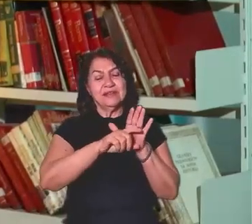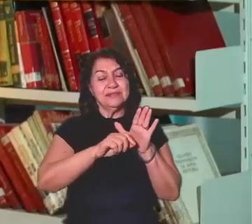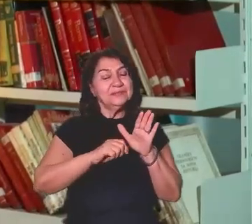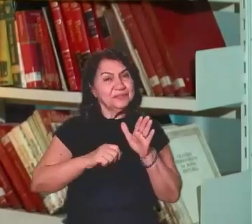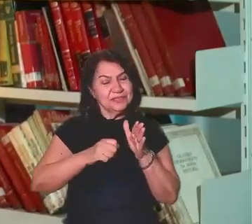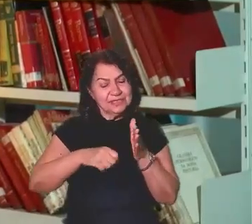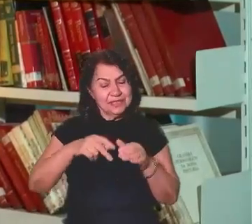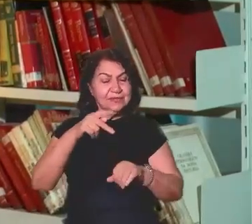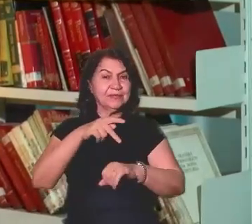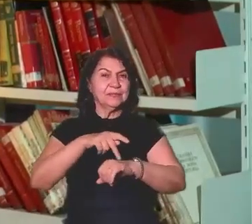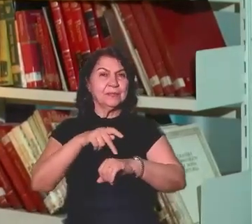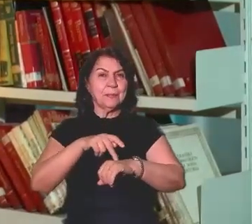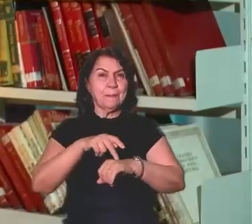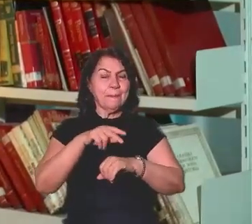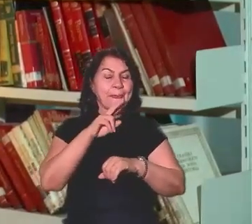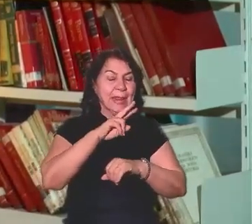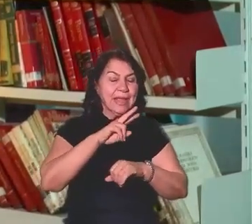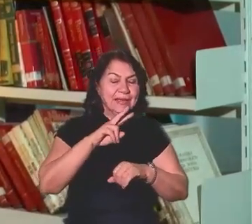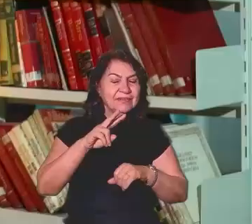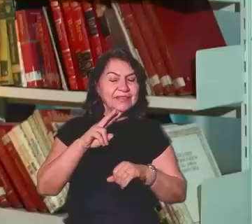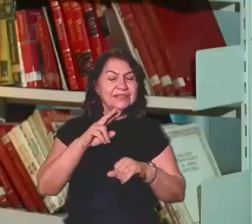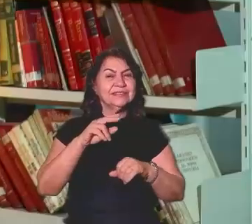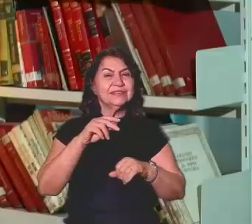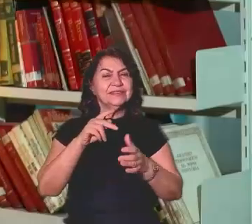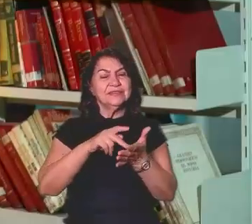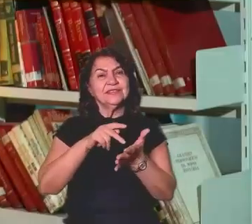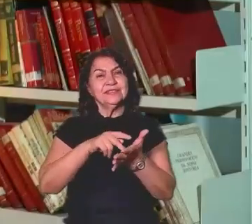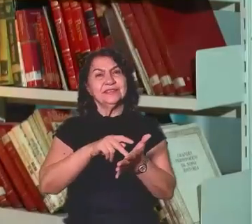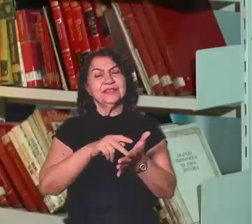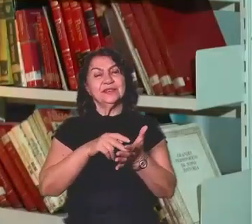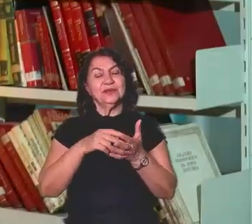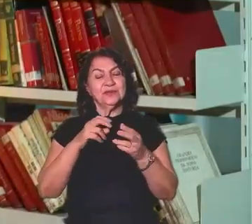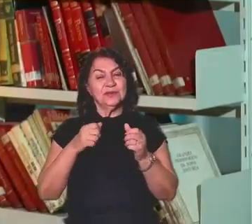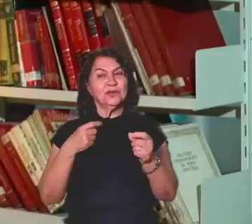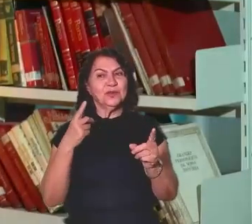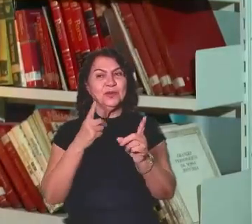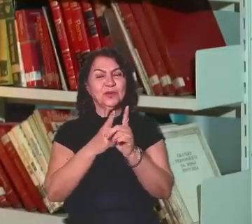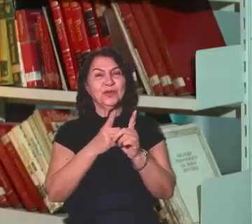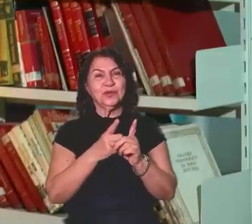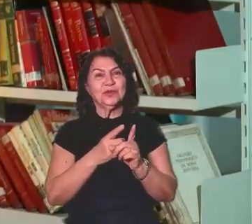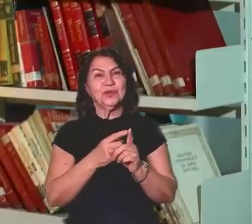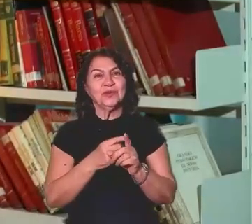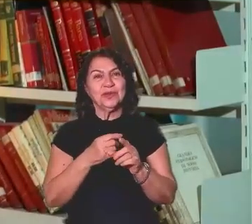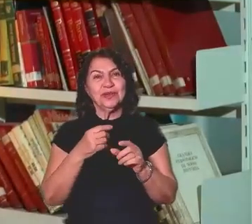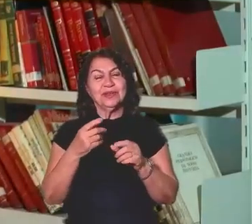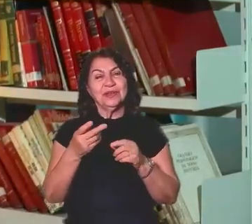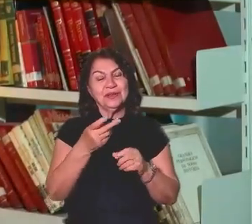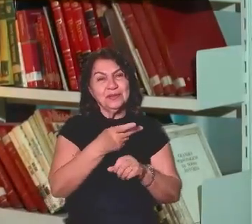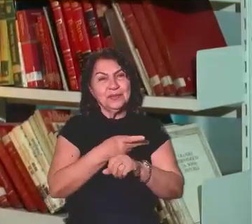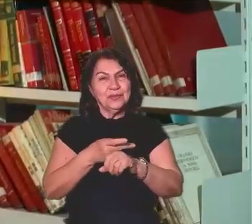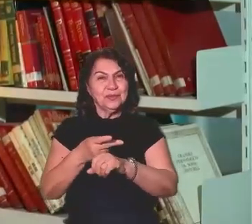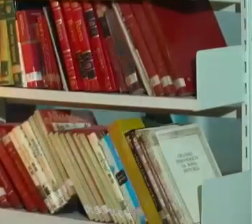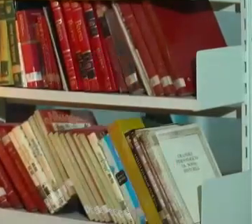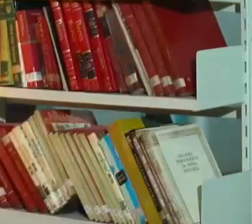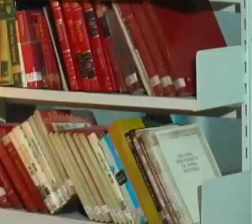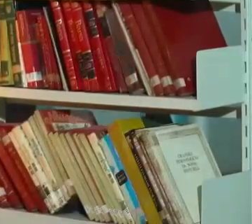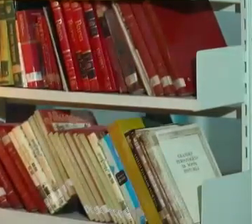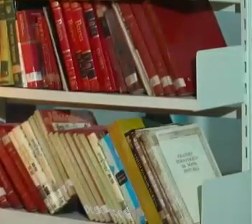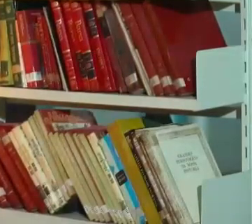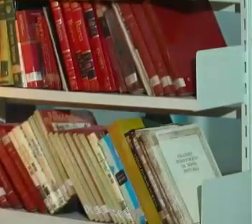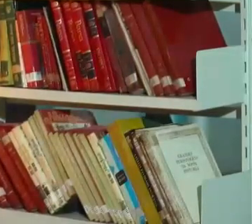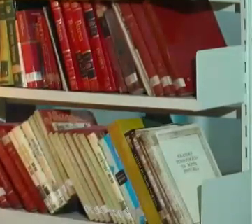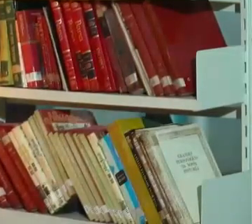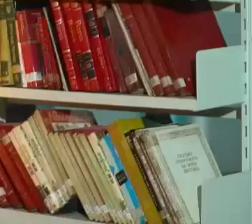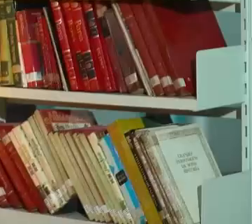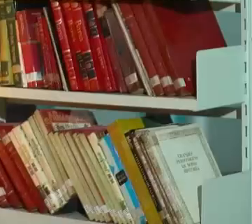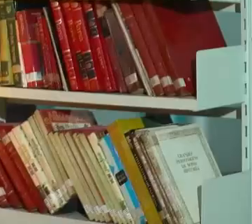pedra. Visto os fatos, não te encontro. Onde te ocultas, precária síntese, penhor do meu